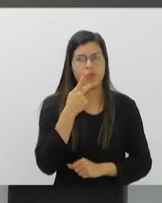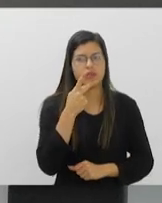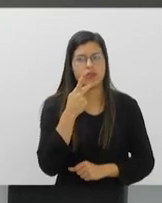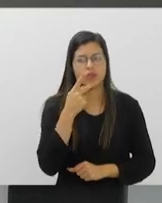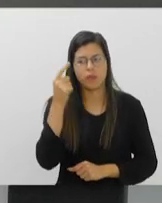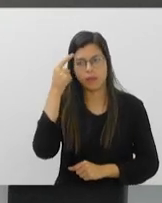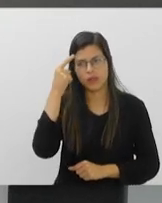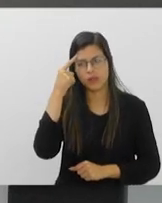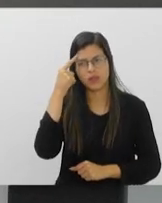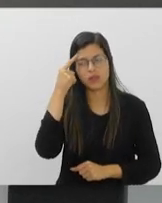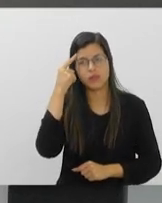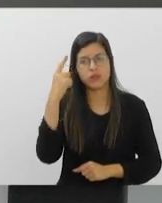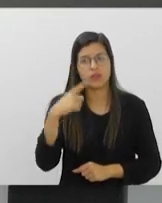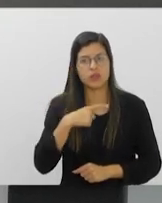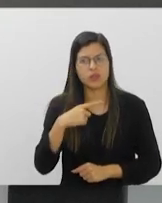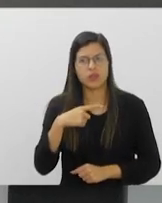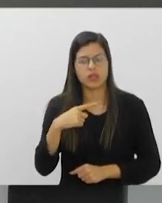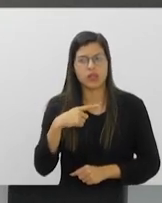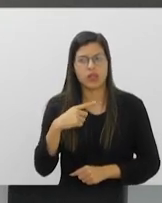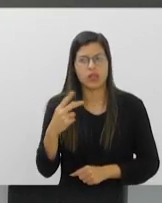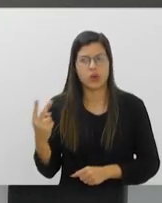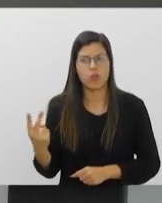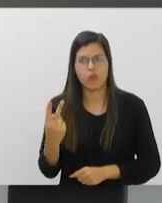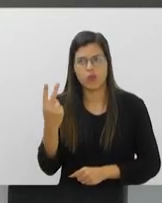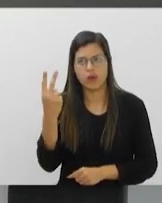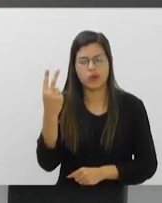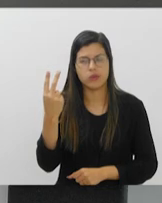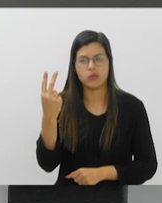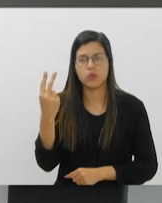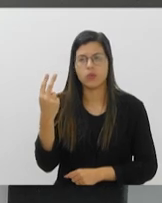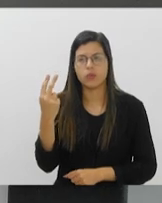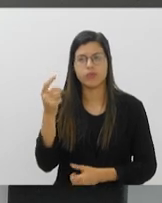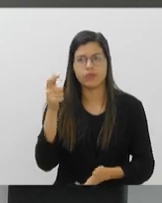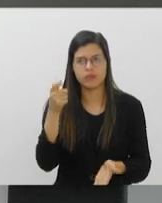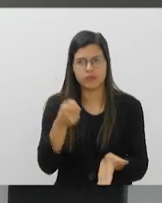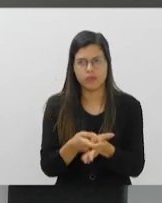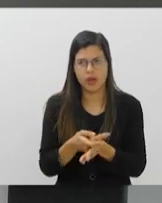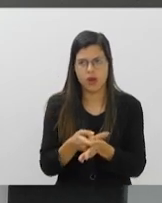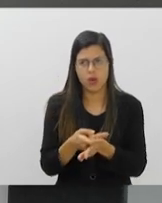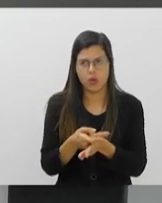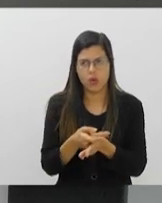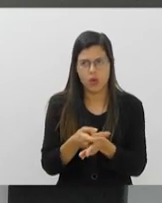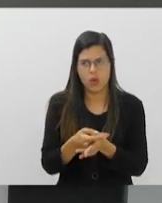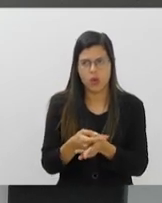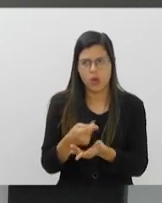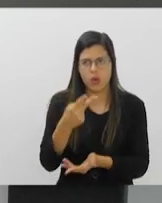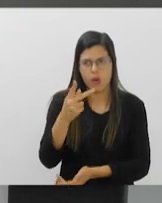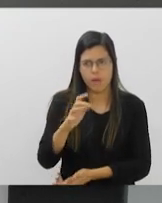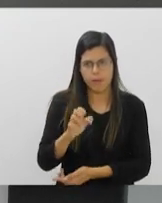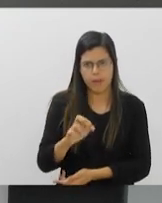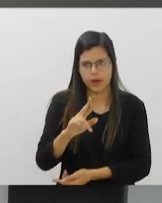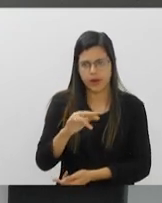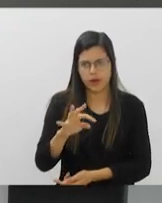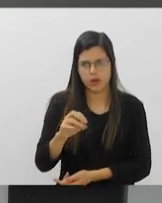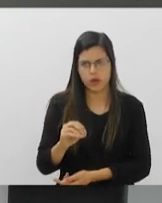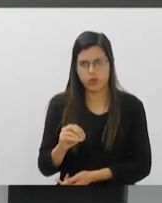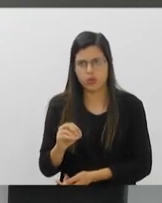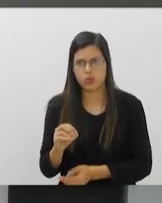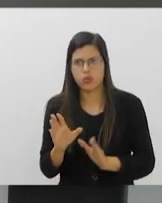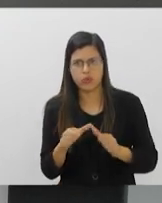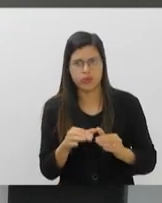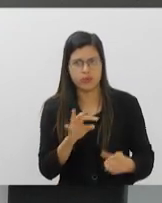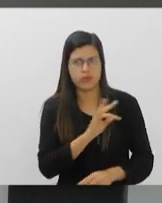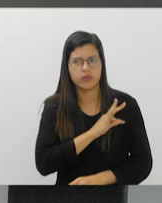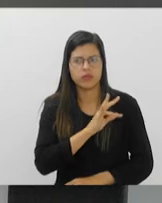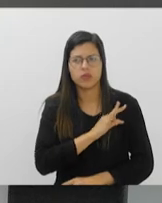tem os valores tem aquele valor que é pago eh para o perito porque tem os peritos cadastrados Então como a nossa equipe técnica tá conta